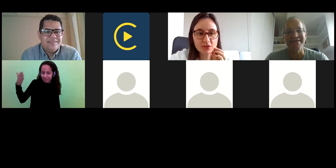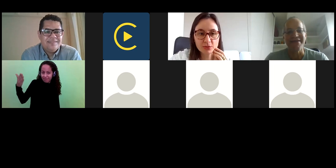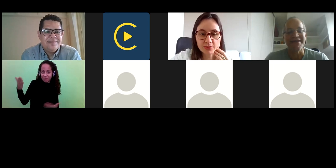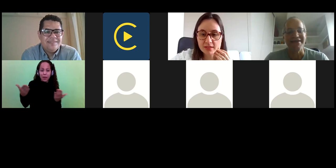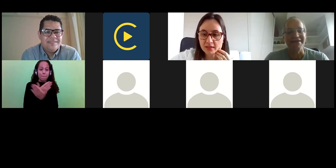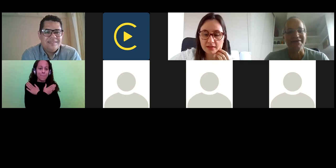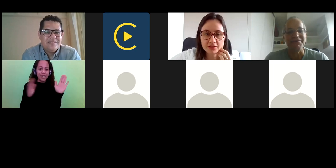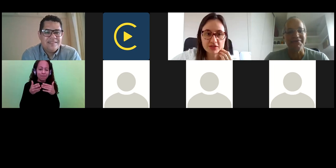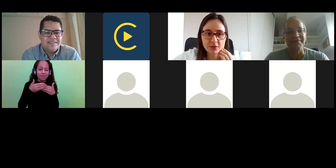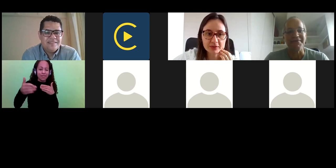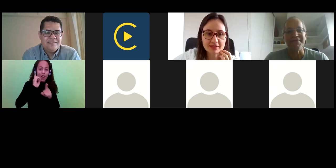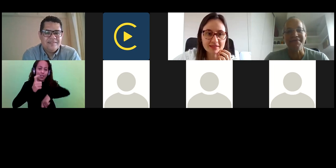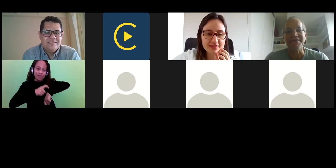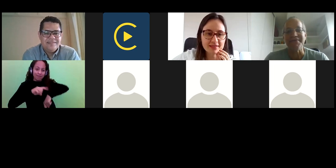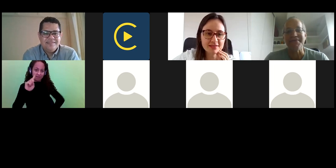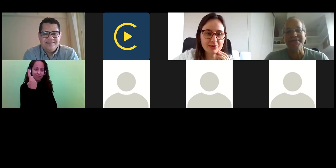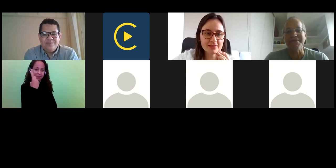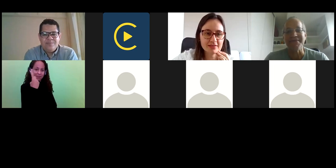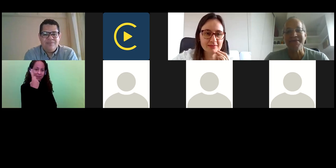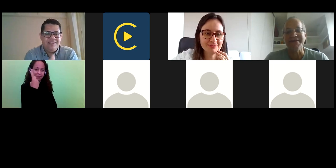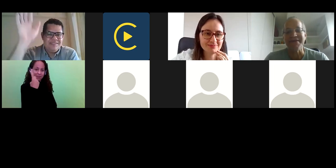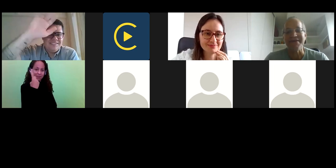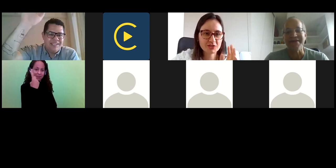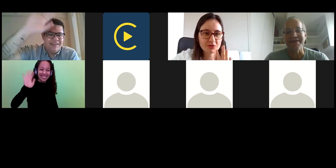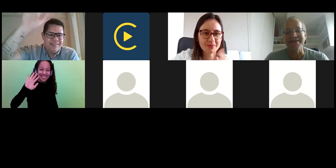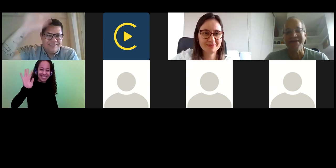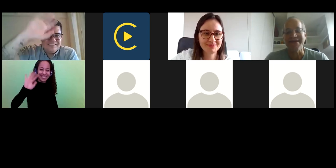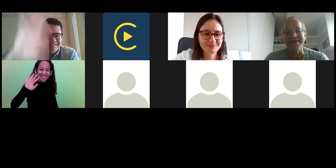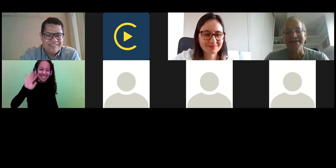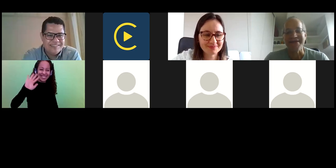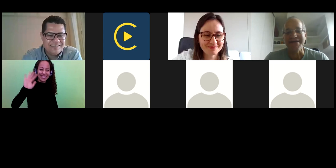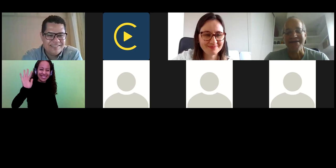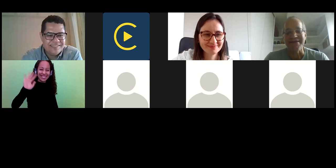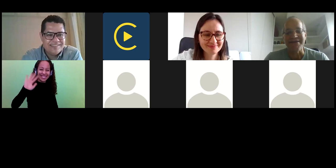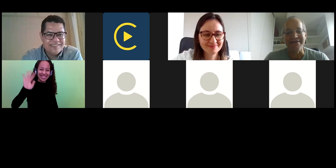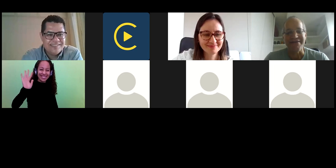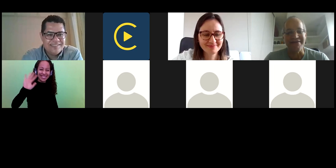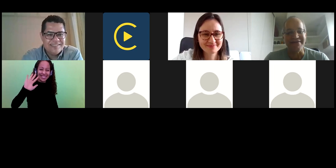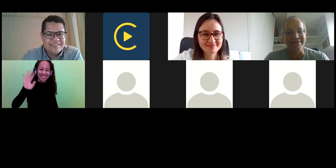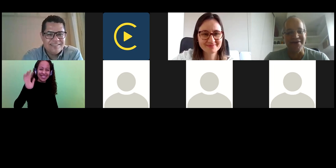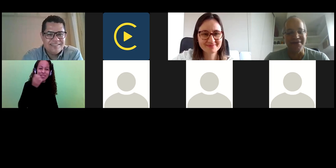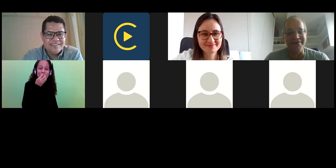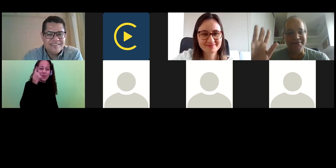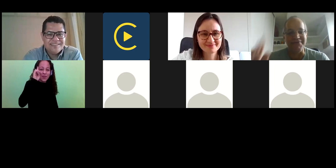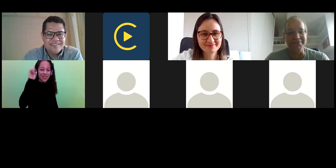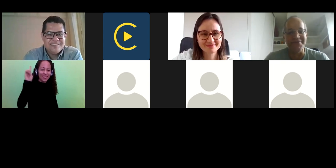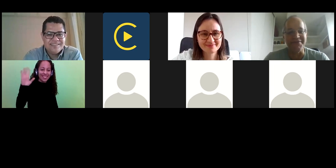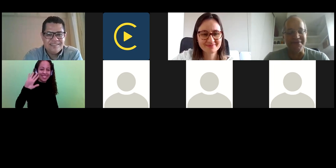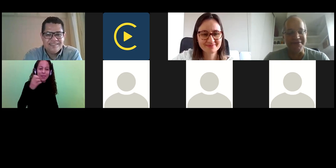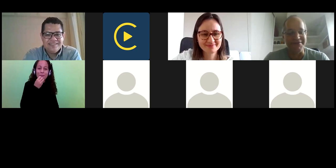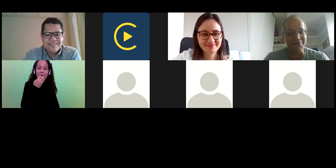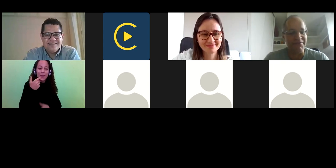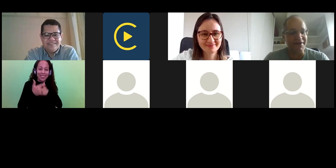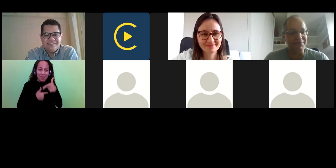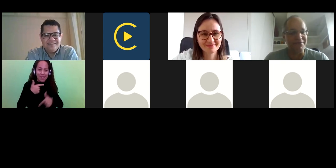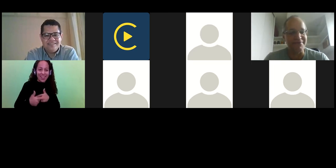Obrigada. Abraço a todos e a gente se encontra às 13 horas, então. Tchau. Tchau, tchau. Tchau, pessoal. Bom dia para vocês.